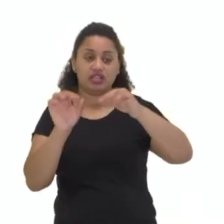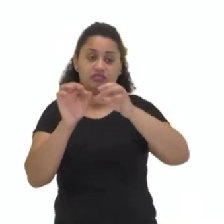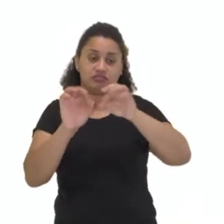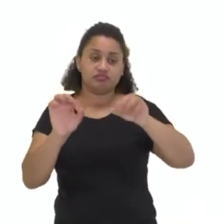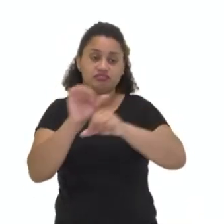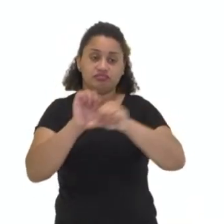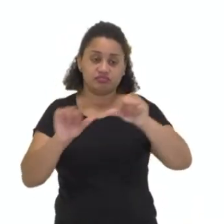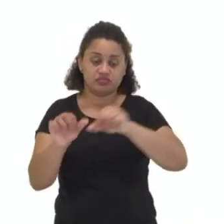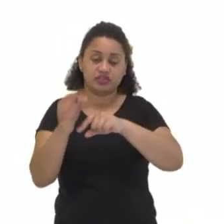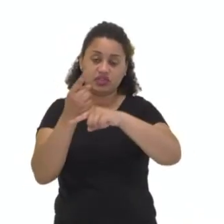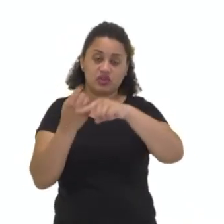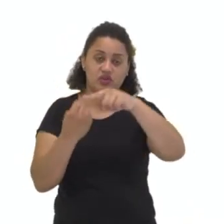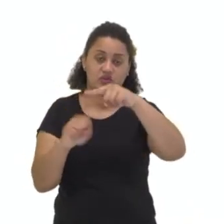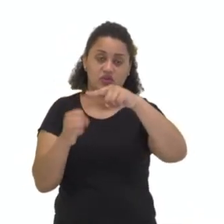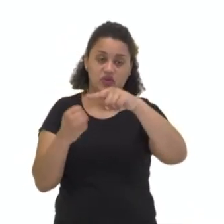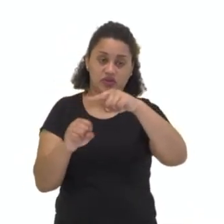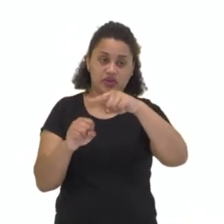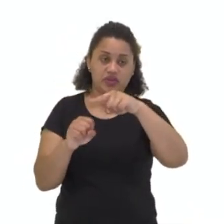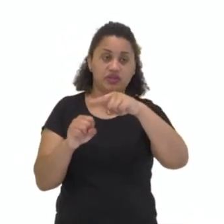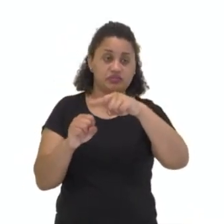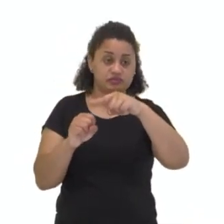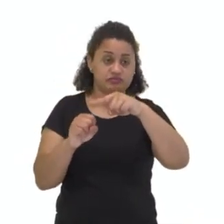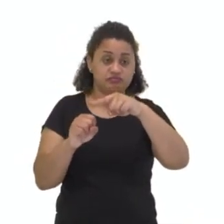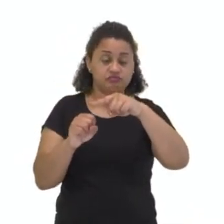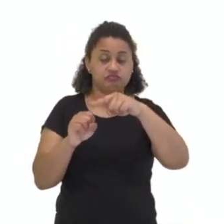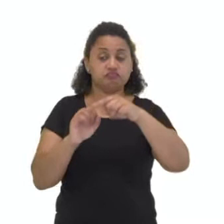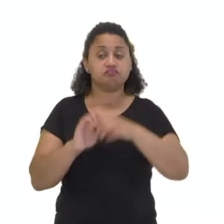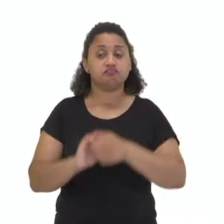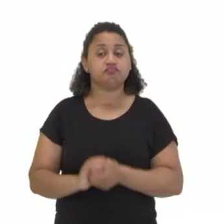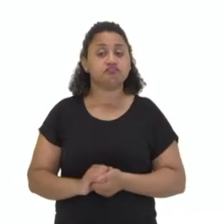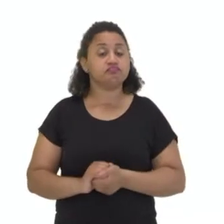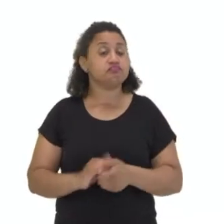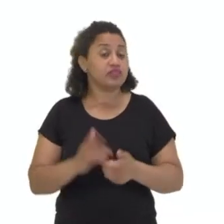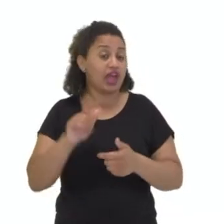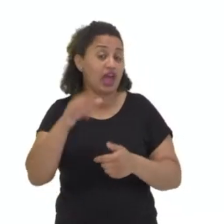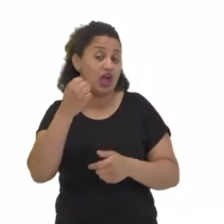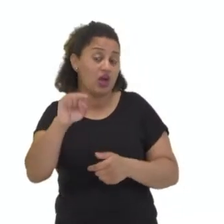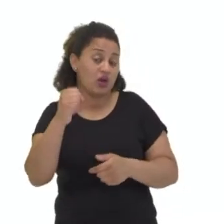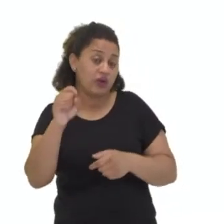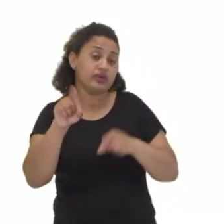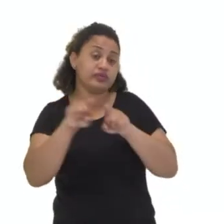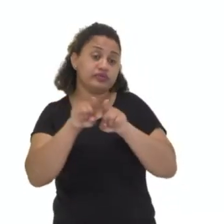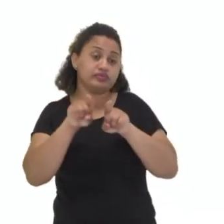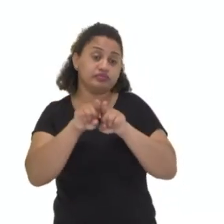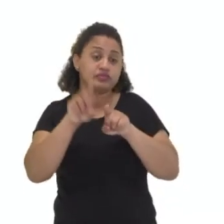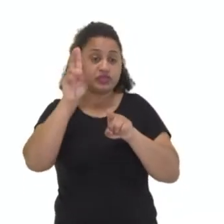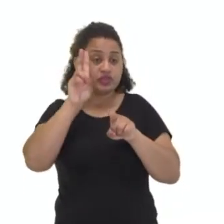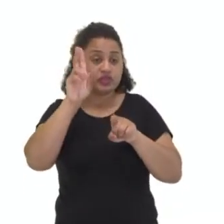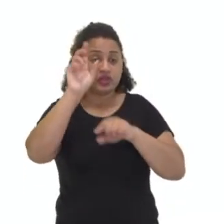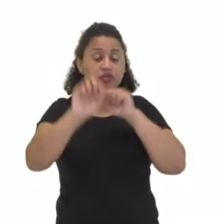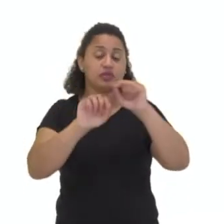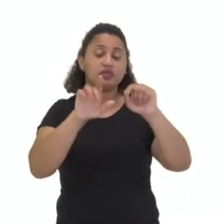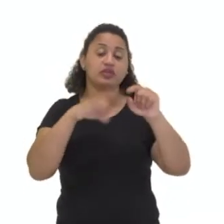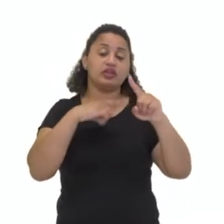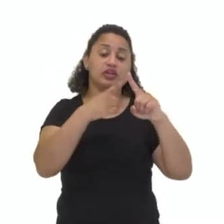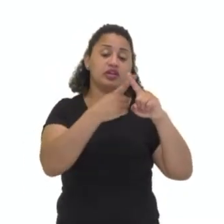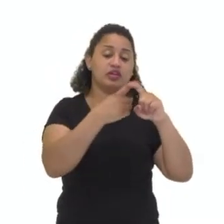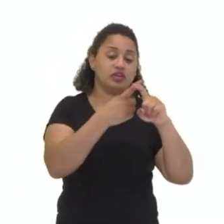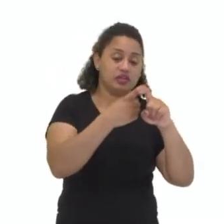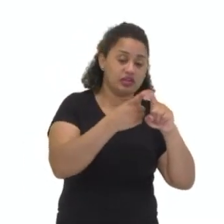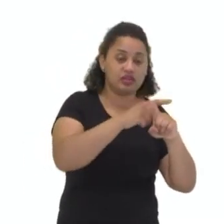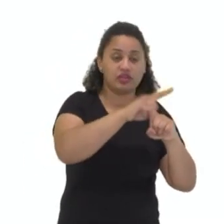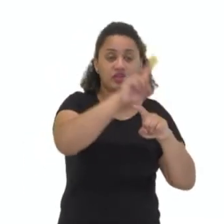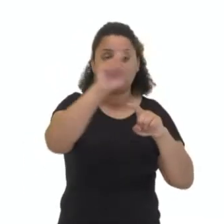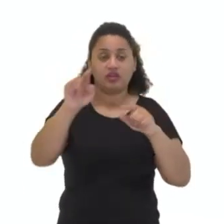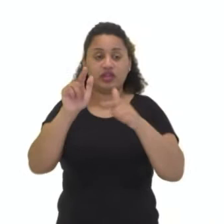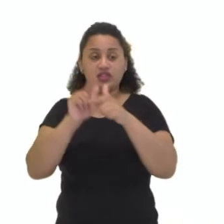me dá 1/8. Então, 1 sobre 8 é 8 mesmo. Lembra que o que está multiplicando passa para o outro